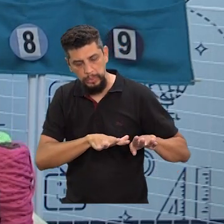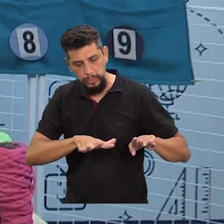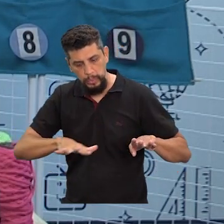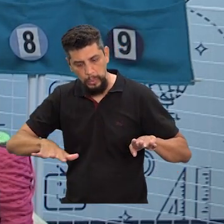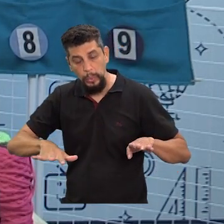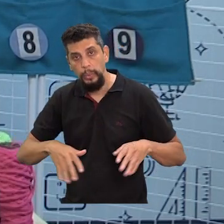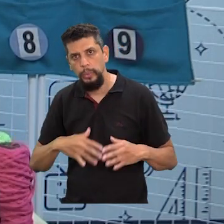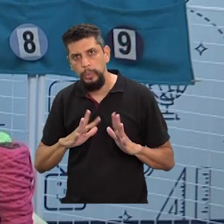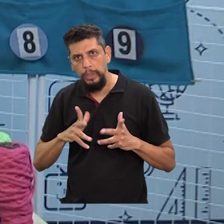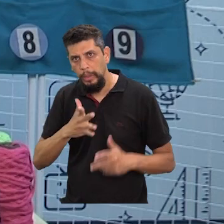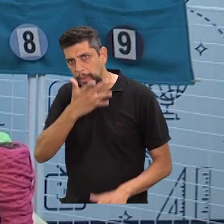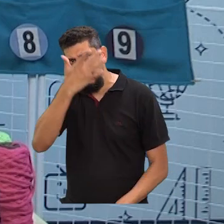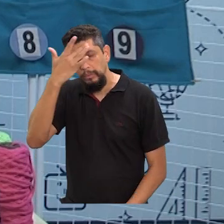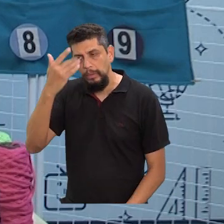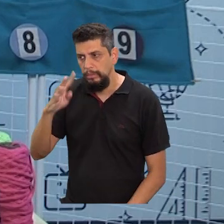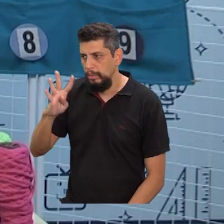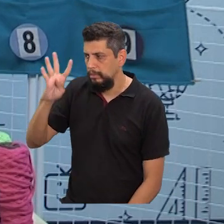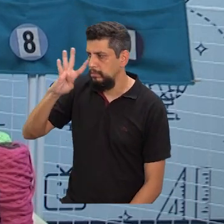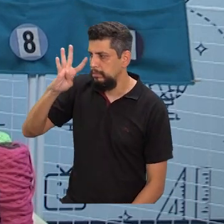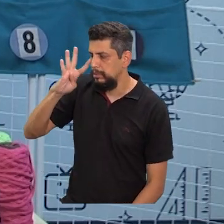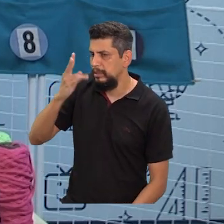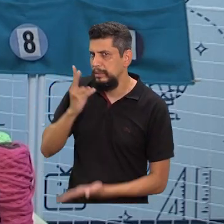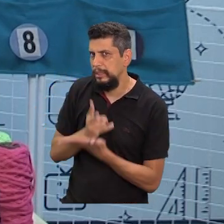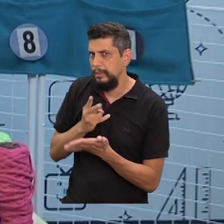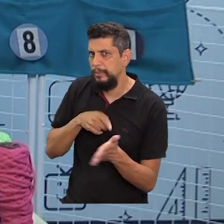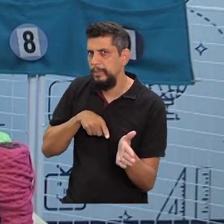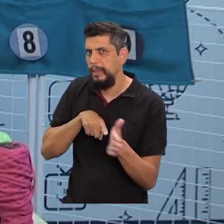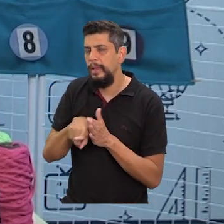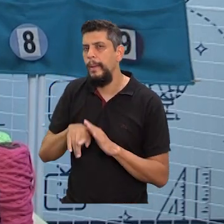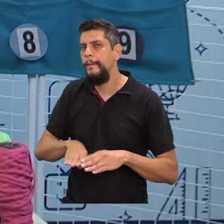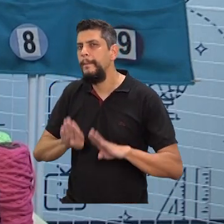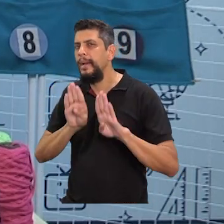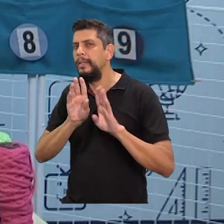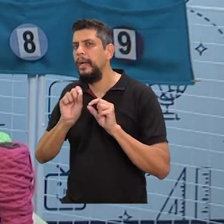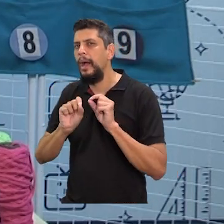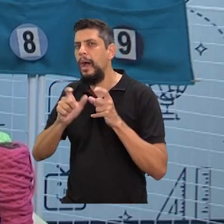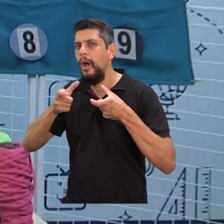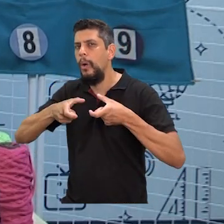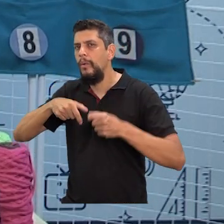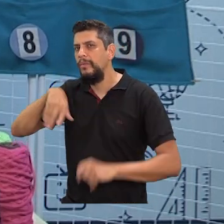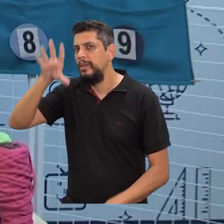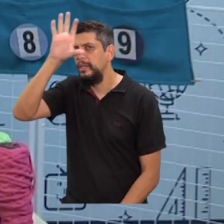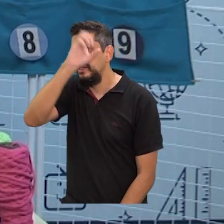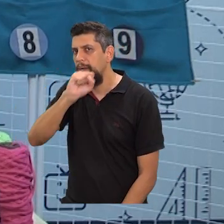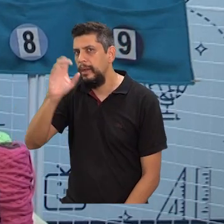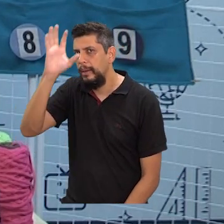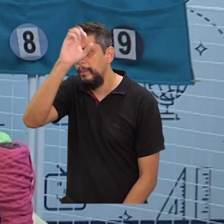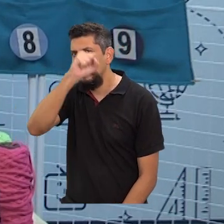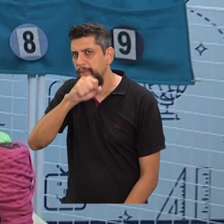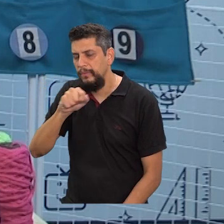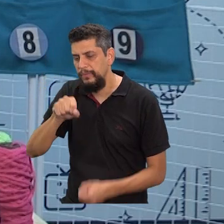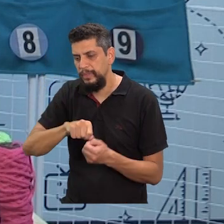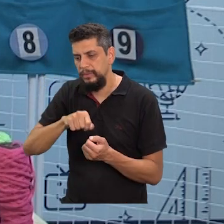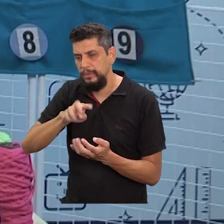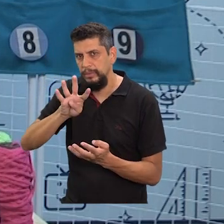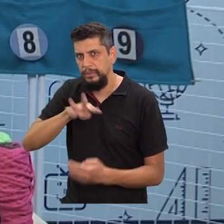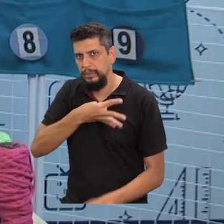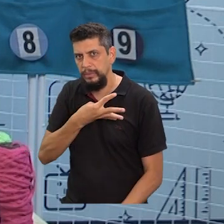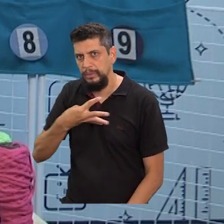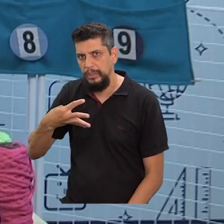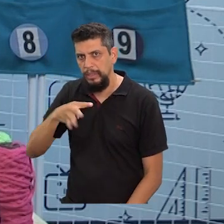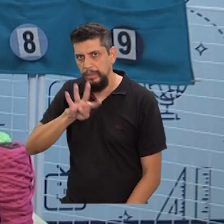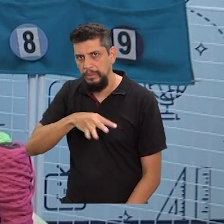Todos que chegavam ficavam maravilhados e sempre perguntavam: "Mas onde você aprendeu a tecer dessa forma?